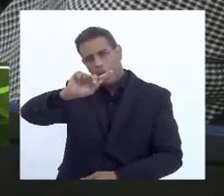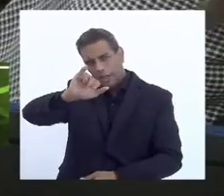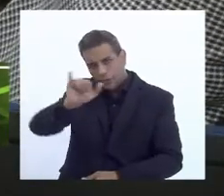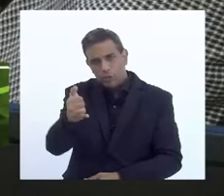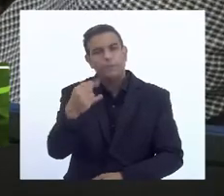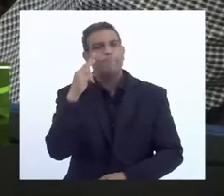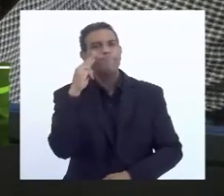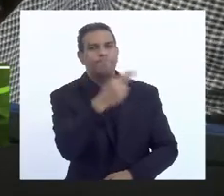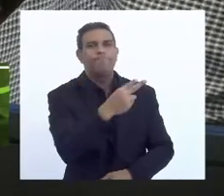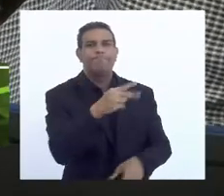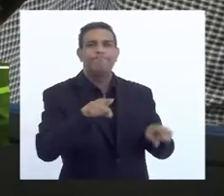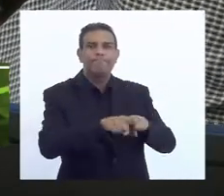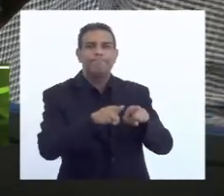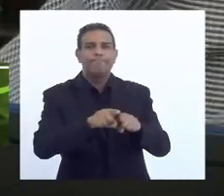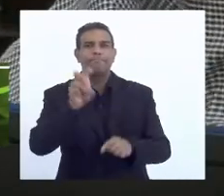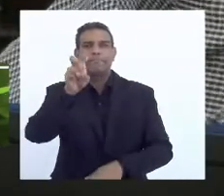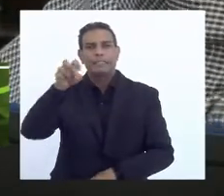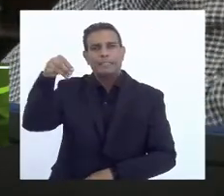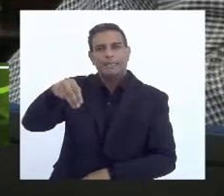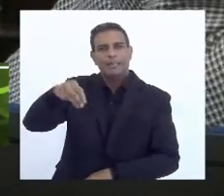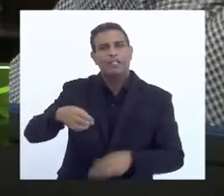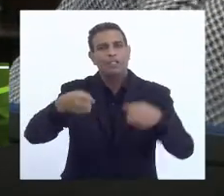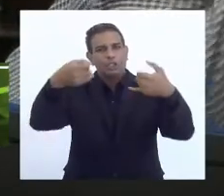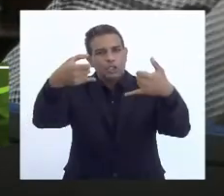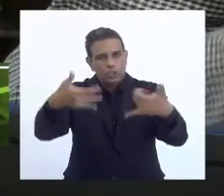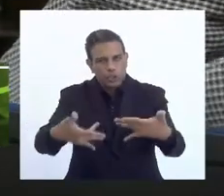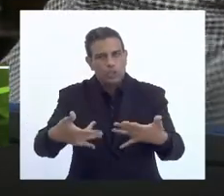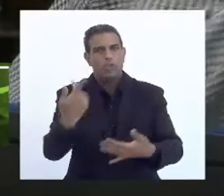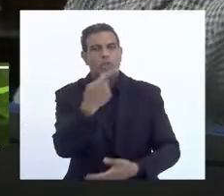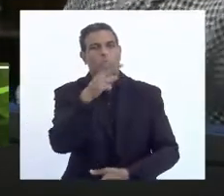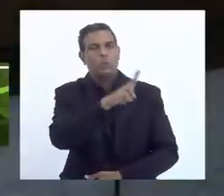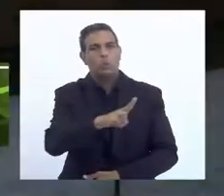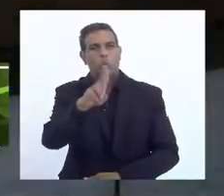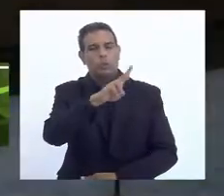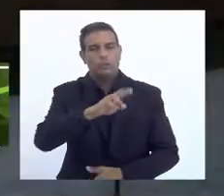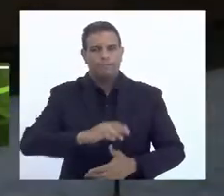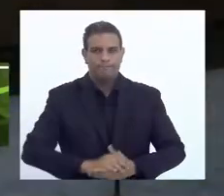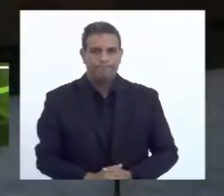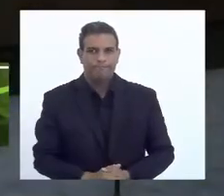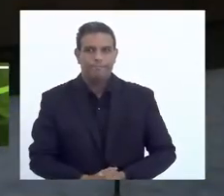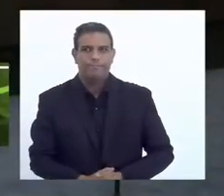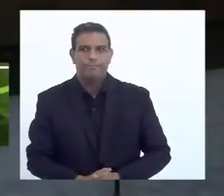Pena. A senhora tem 5 minutos para utilizar a sua fala.